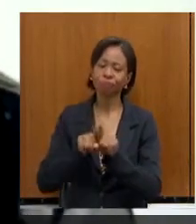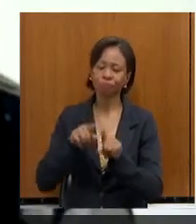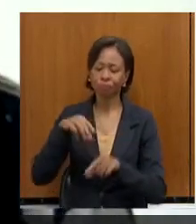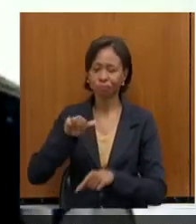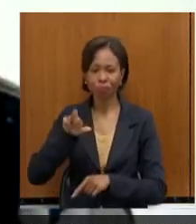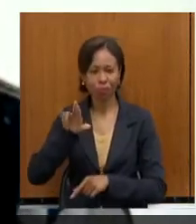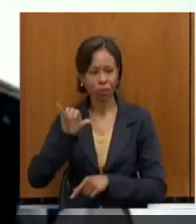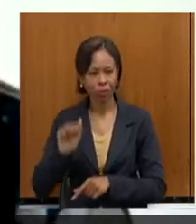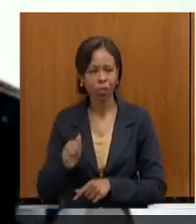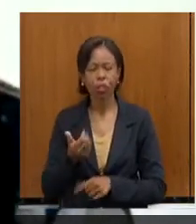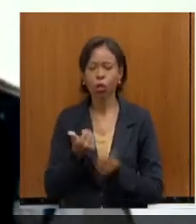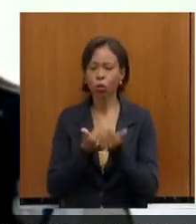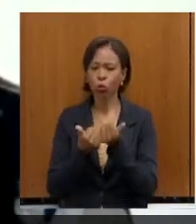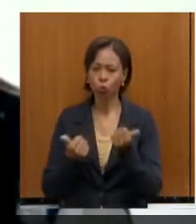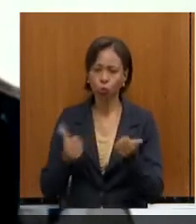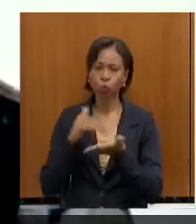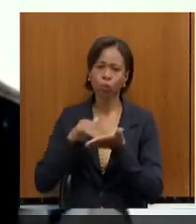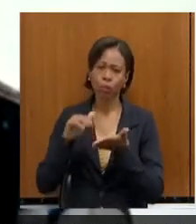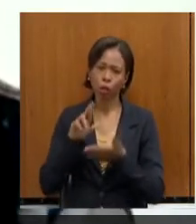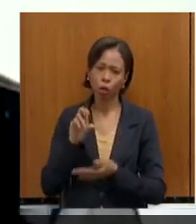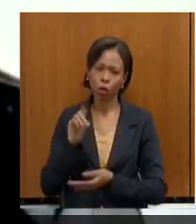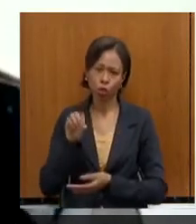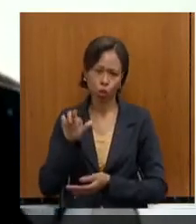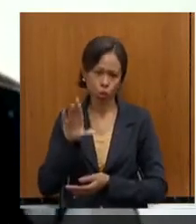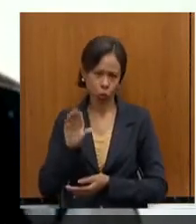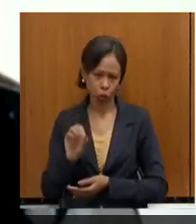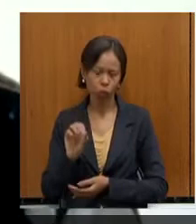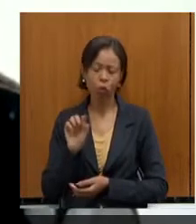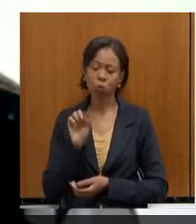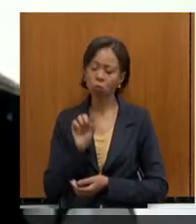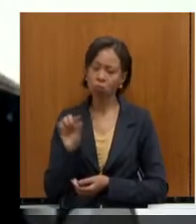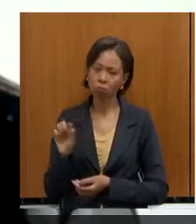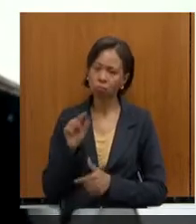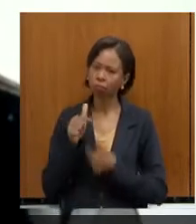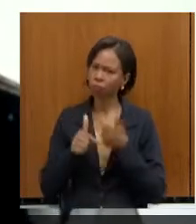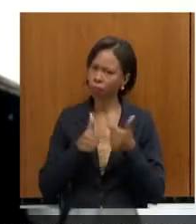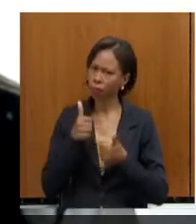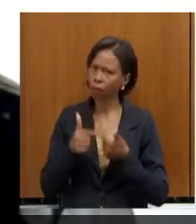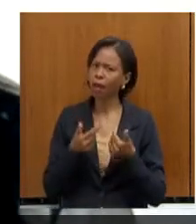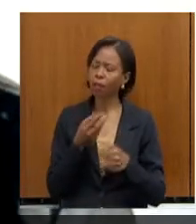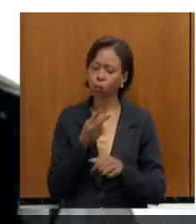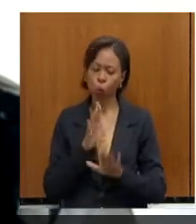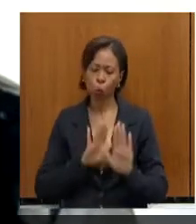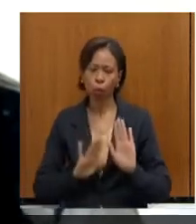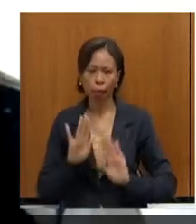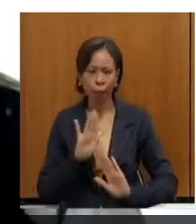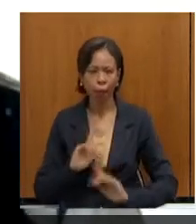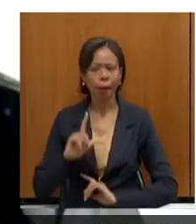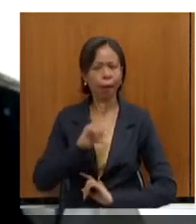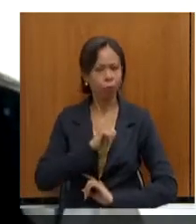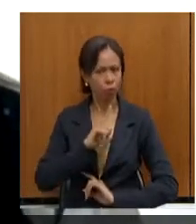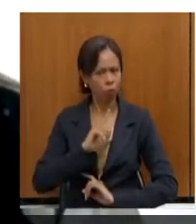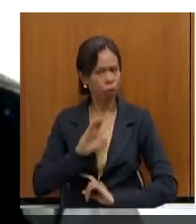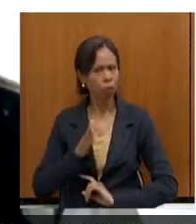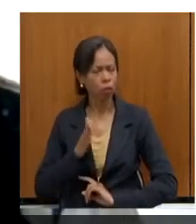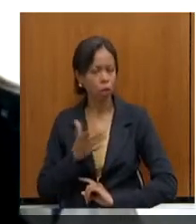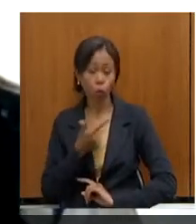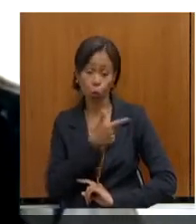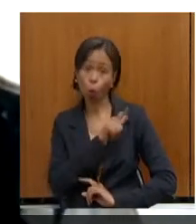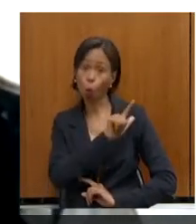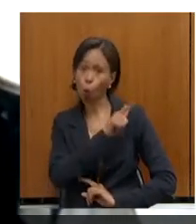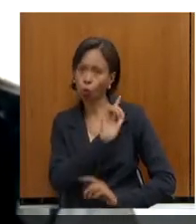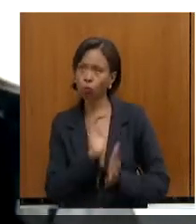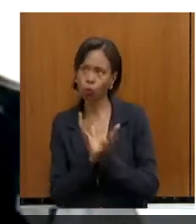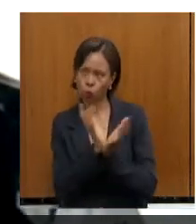secretário Rodrigo Franco por todo esse trabalho que foi e é com muito cuidado inclusive para participação de outros órgãos